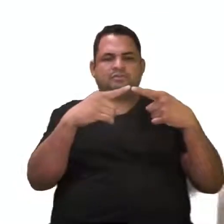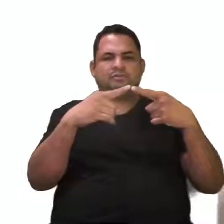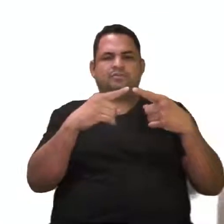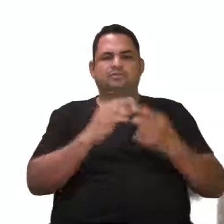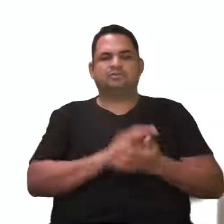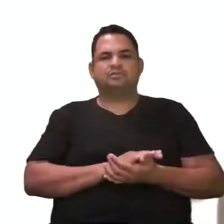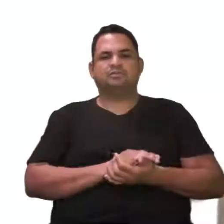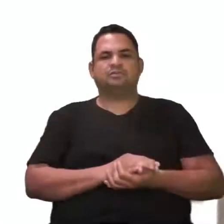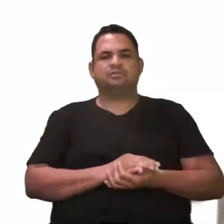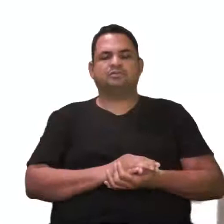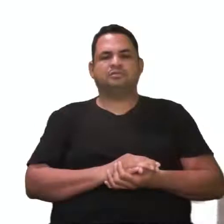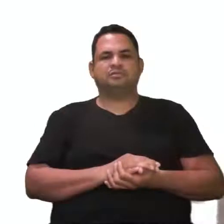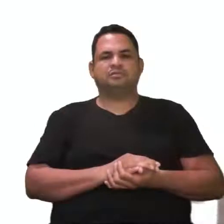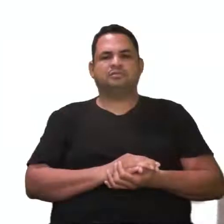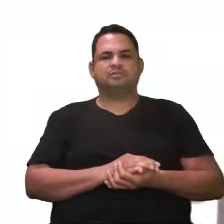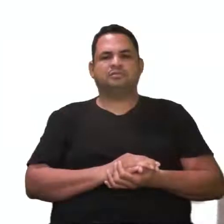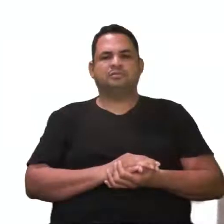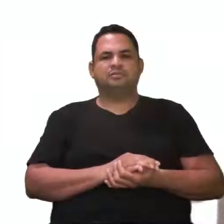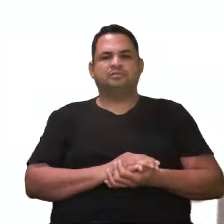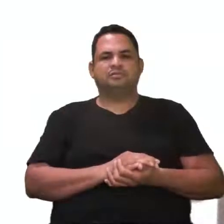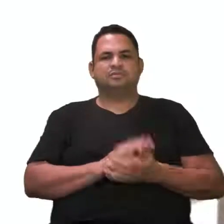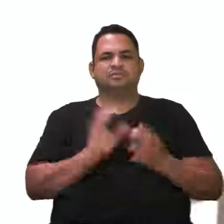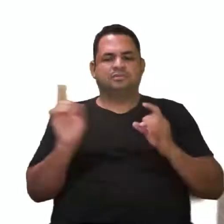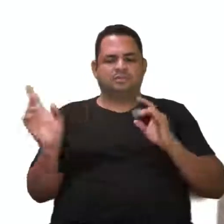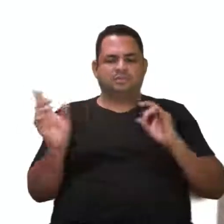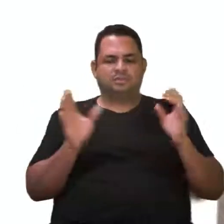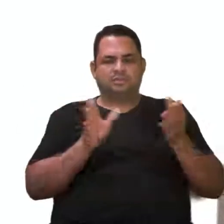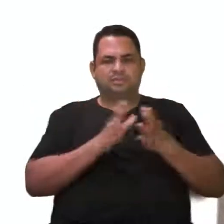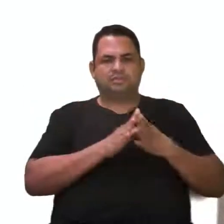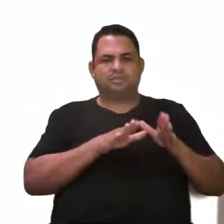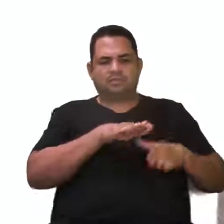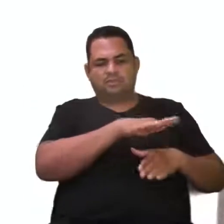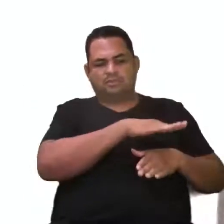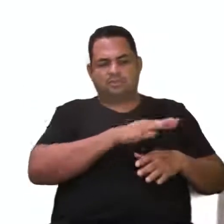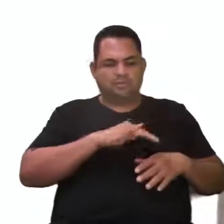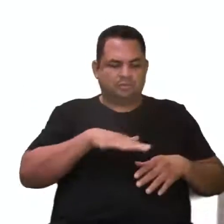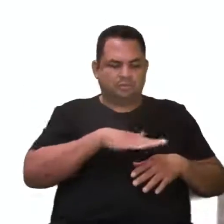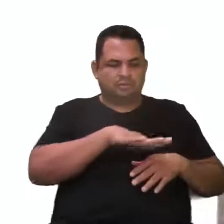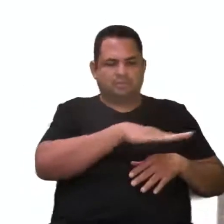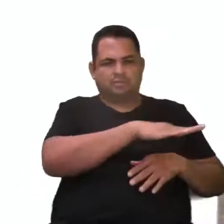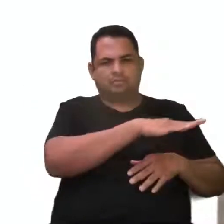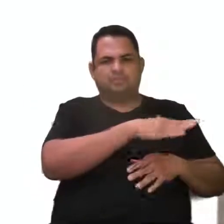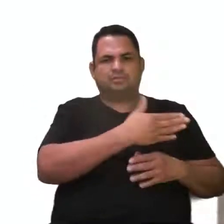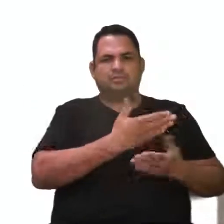convergiram. Eles estavam, cada um réptil,